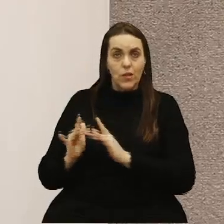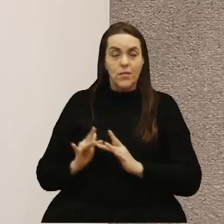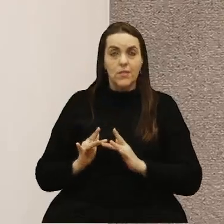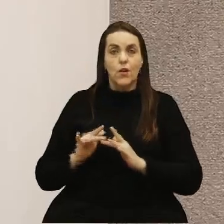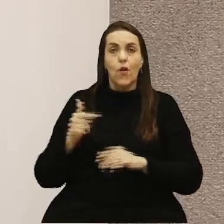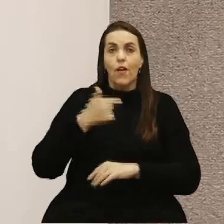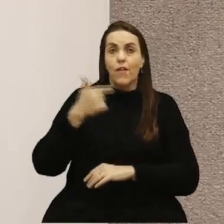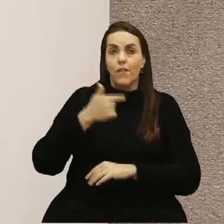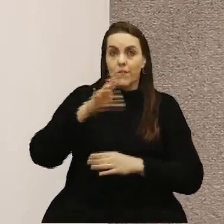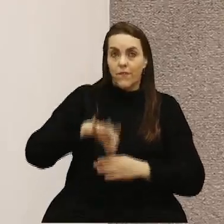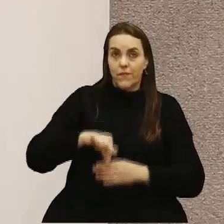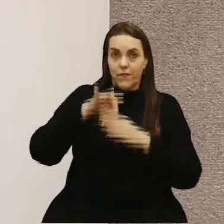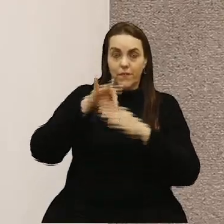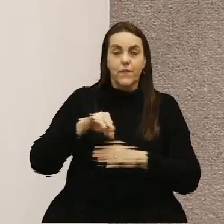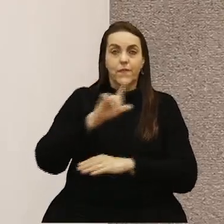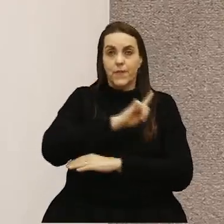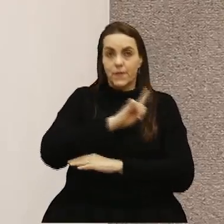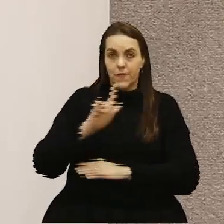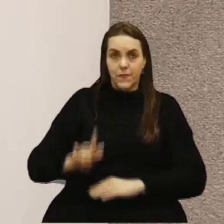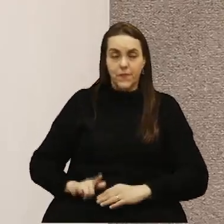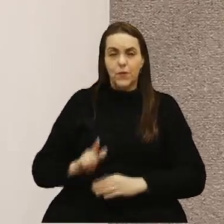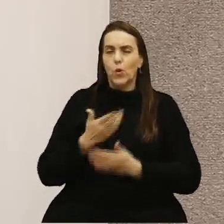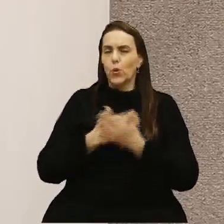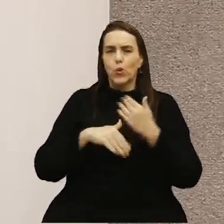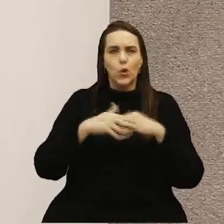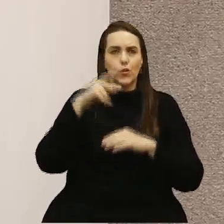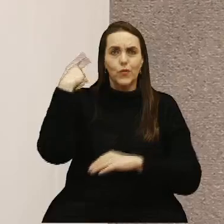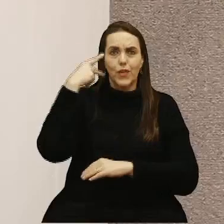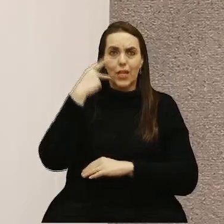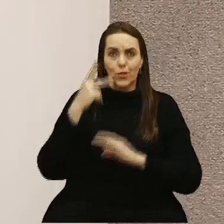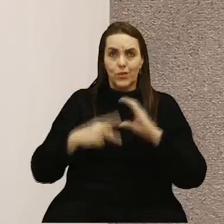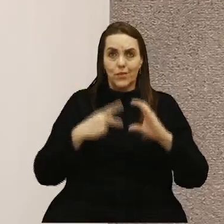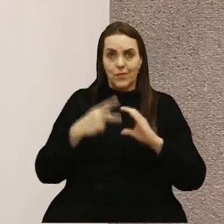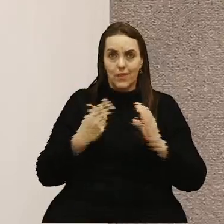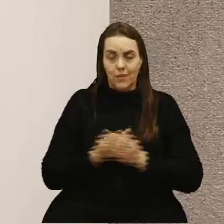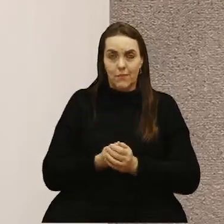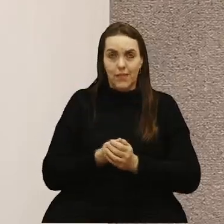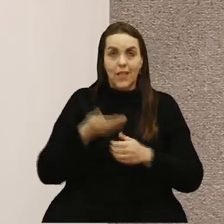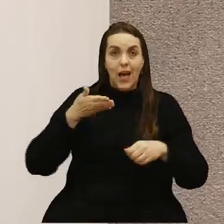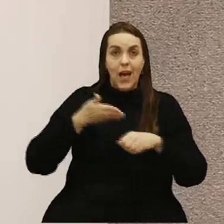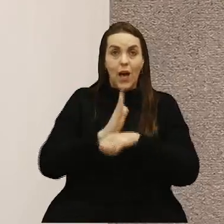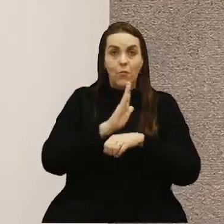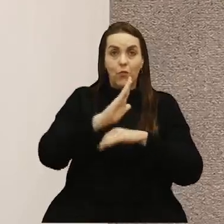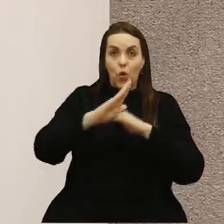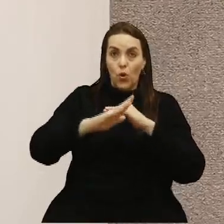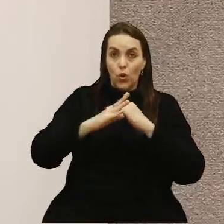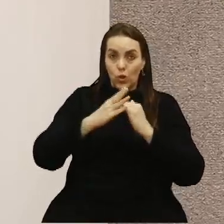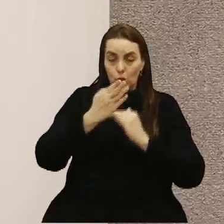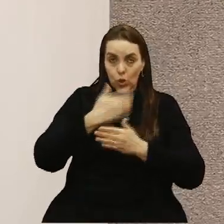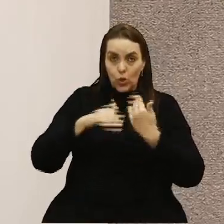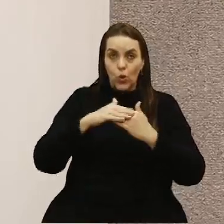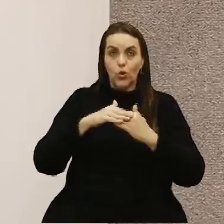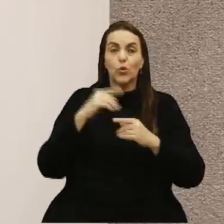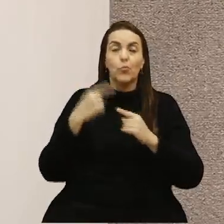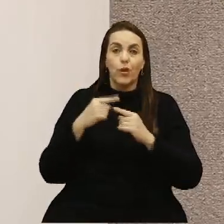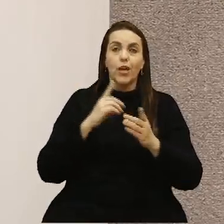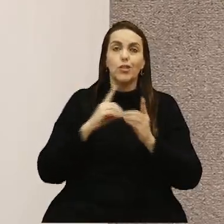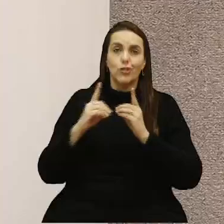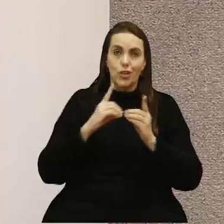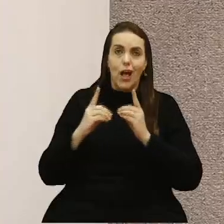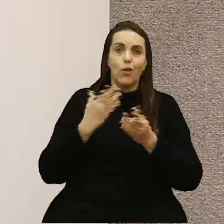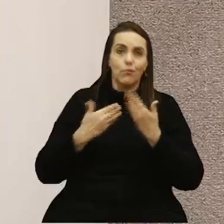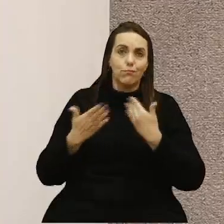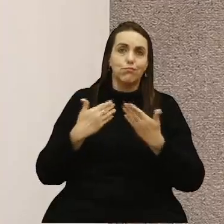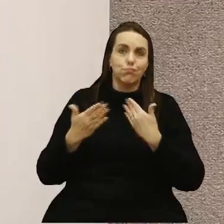de governo e aos colegas vereadores como um todo desta casa. Se houve uma aprovação por unanimidade, isso é fruto de diálogo. Nós temos os mais